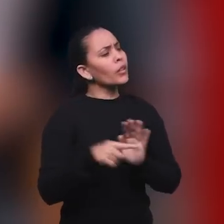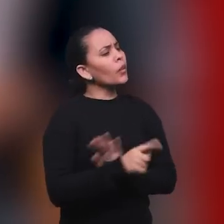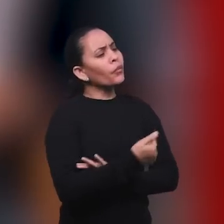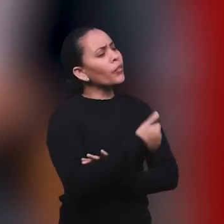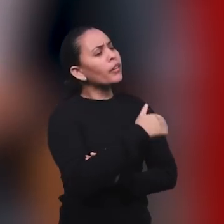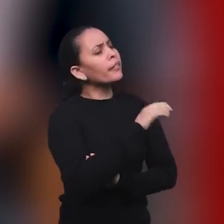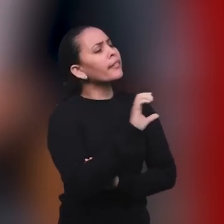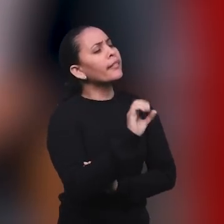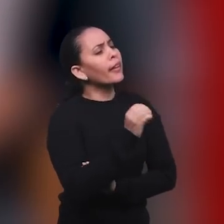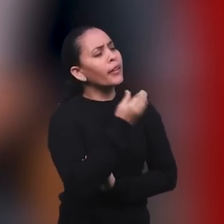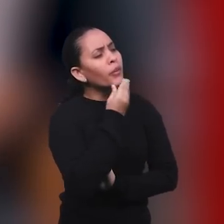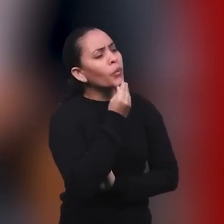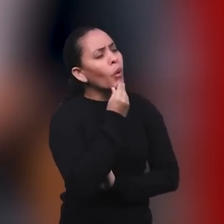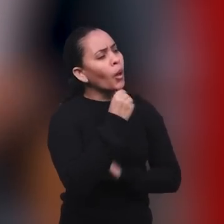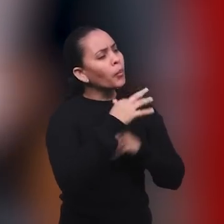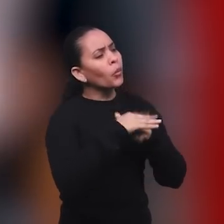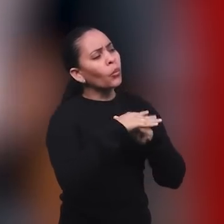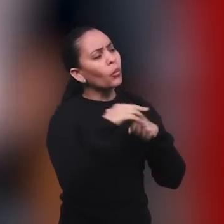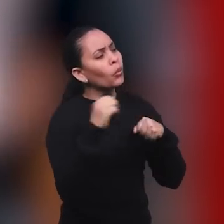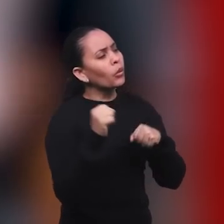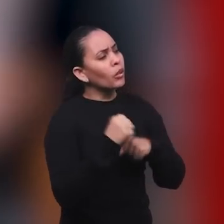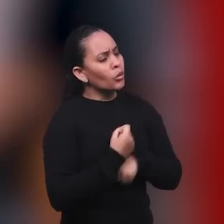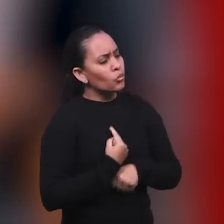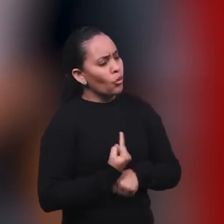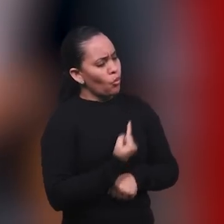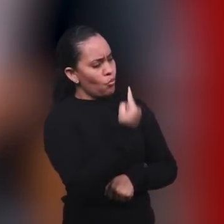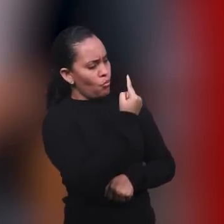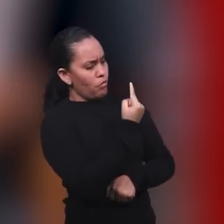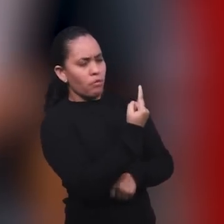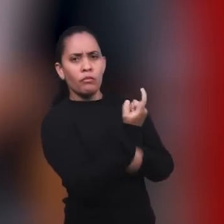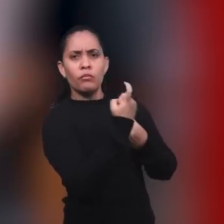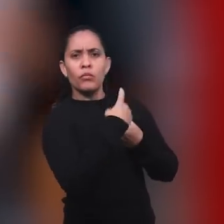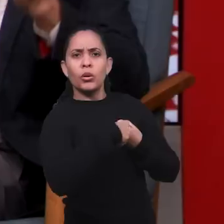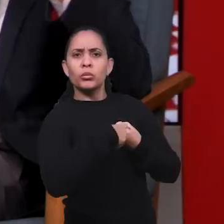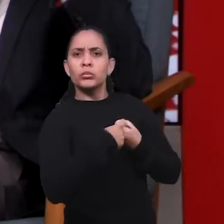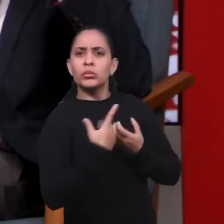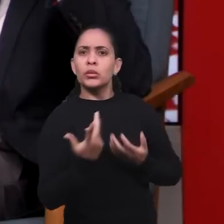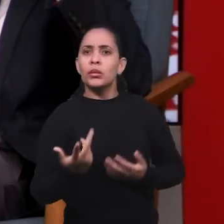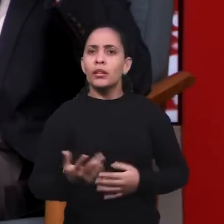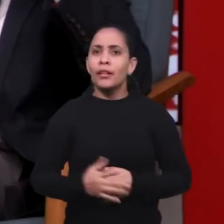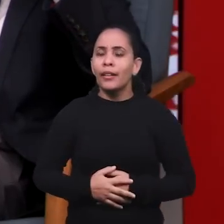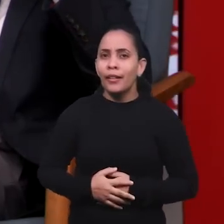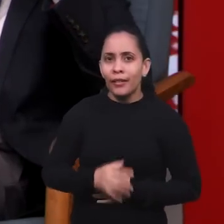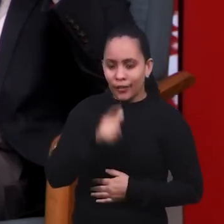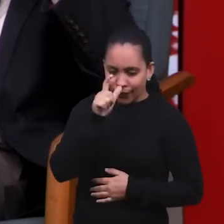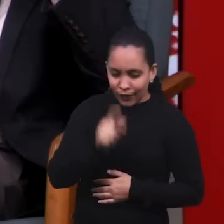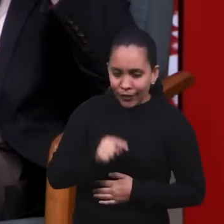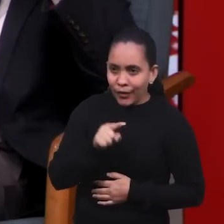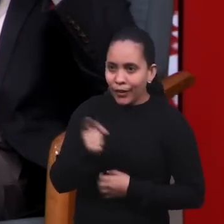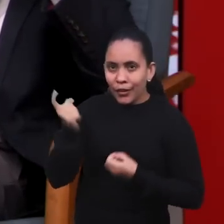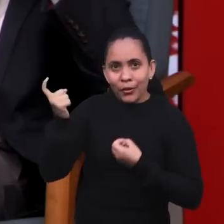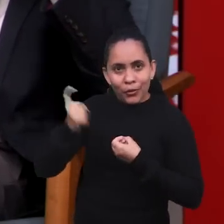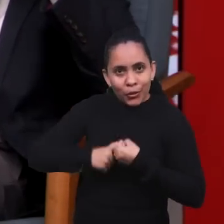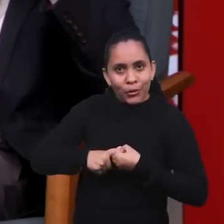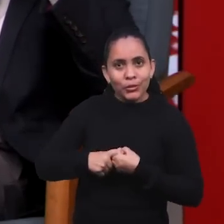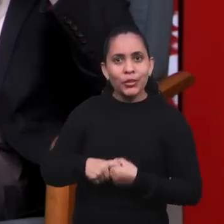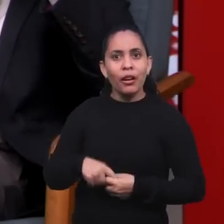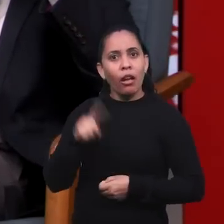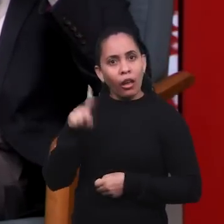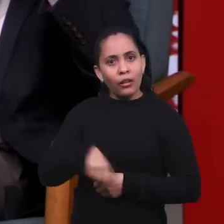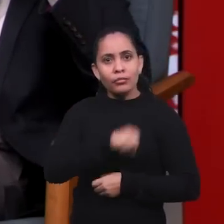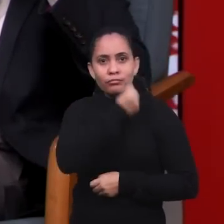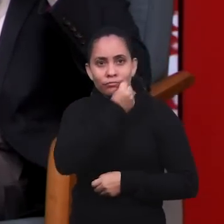10 os que foram curados? Por que só esse voltou? E o que voltou era